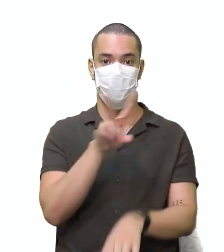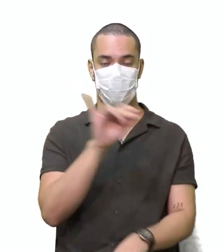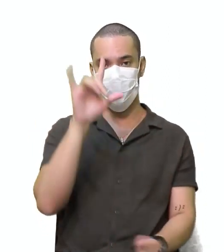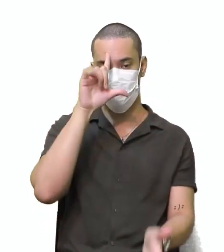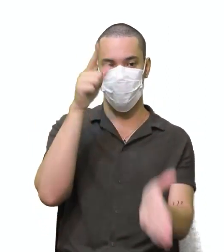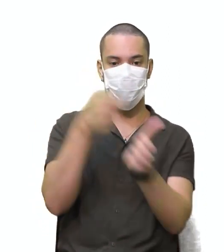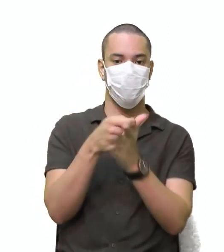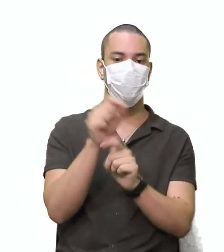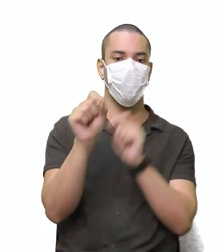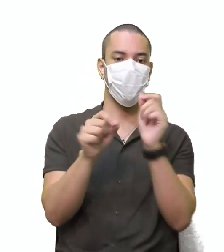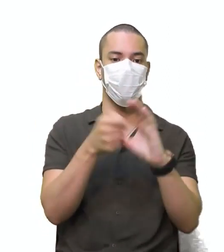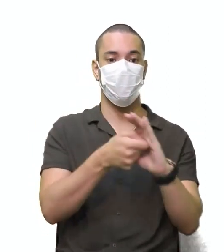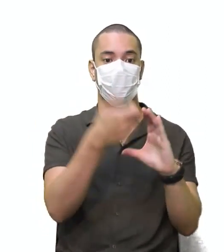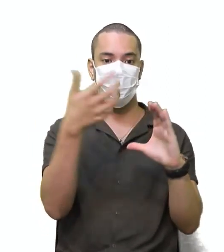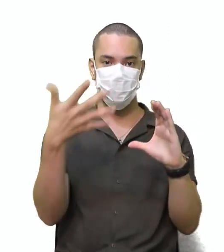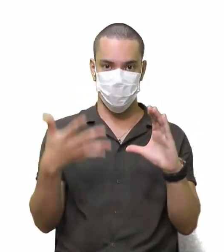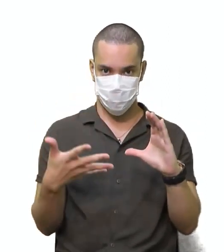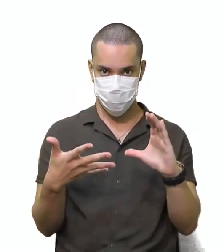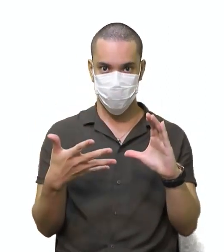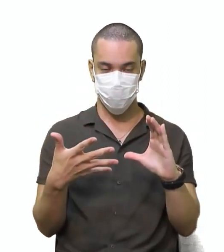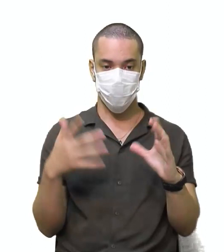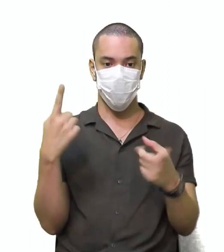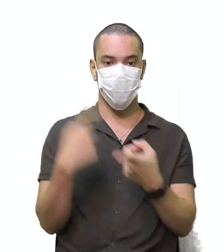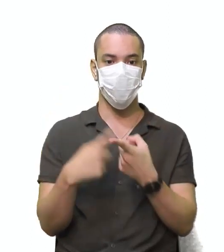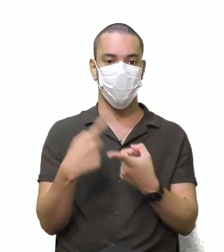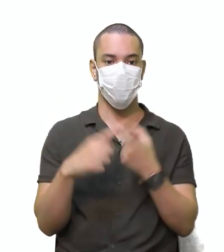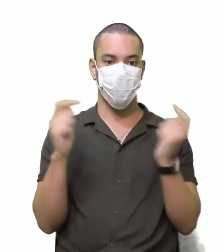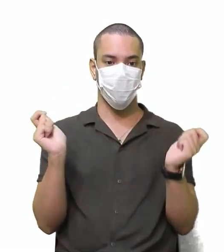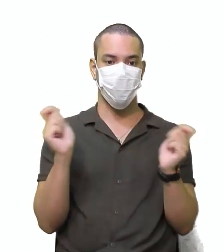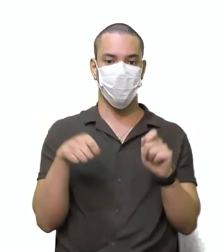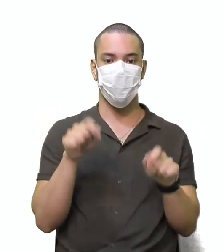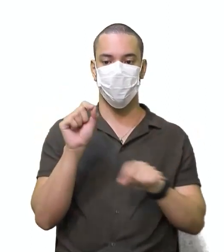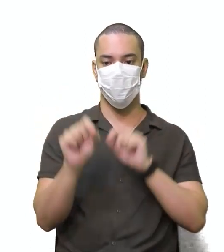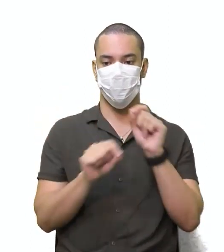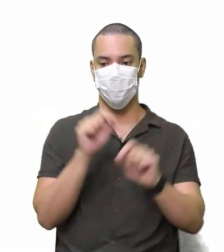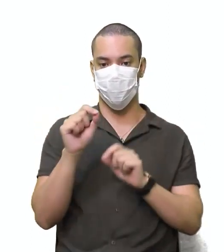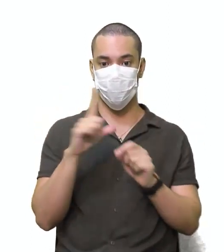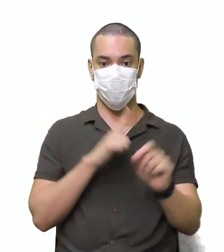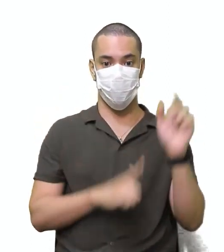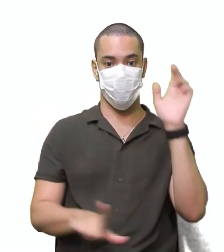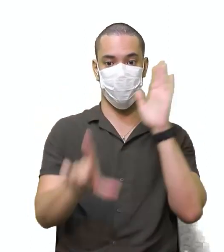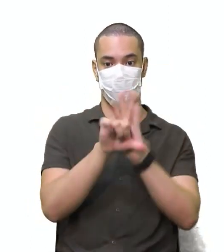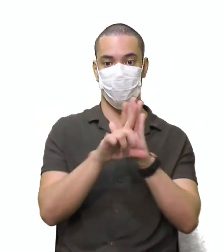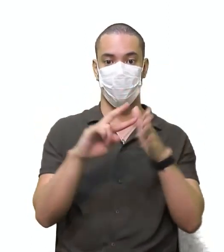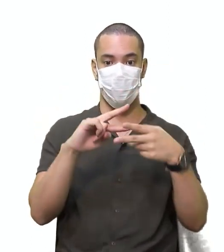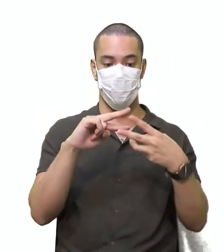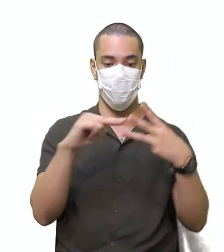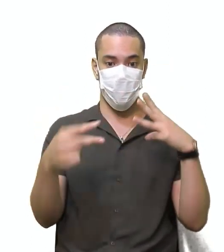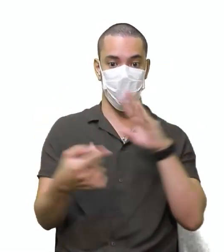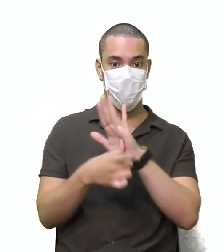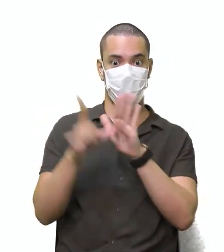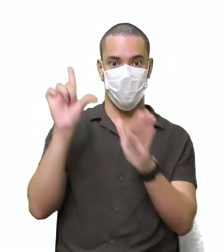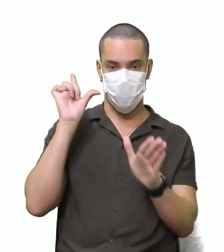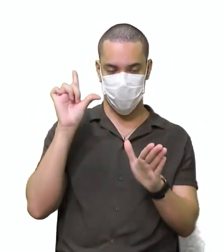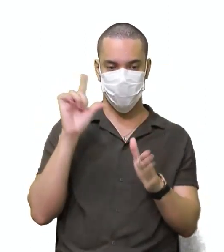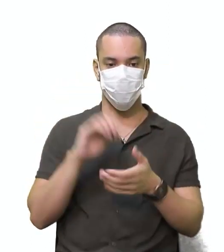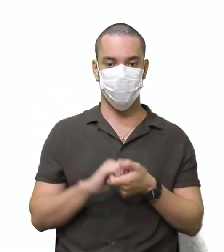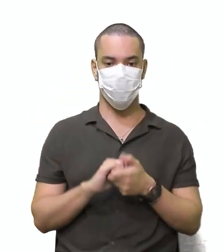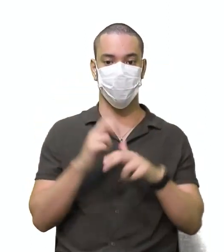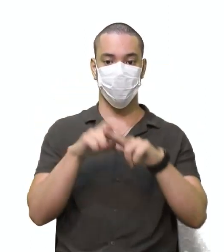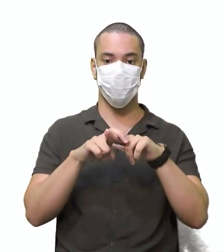uma característica, o que é uma exceção do que a gente tinha lá na leis mendelianas, né? Aí a gente tem